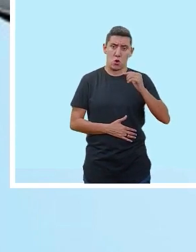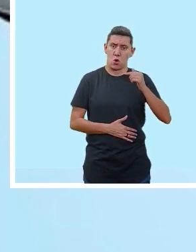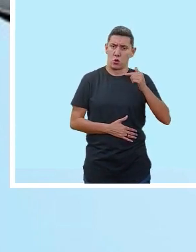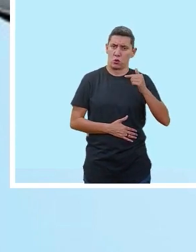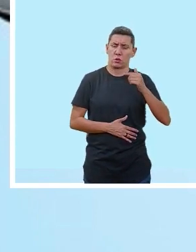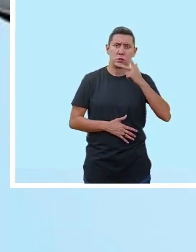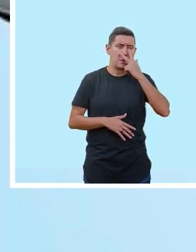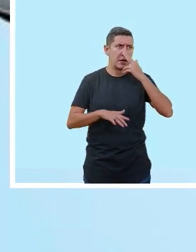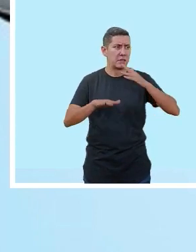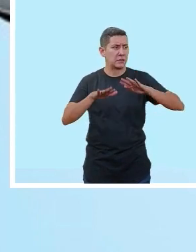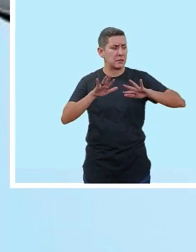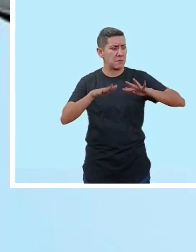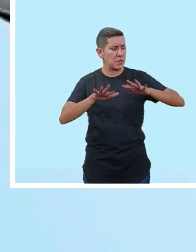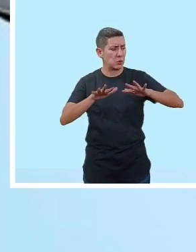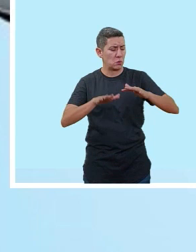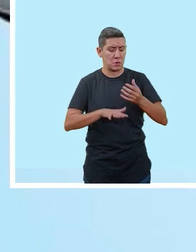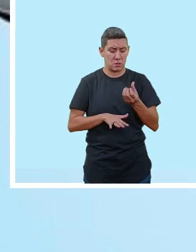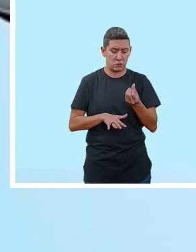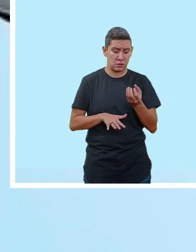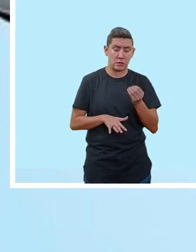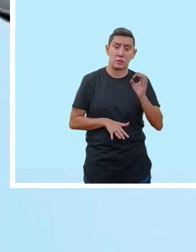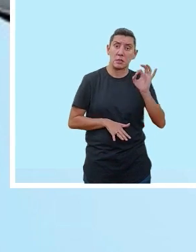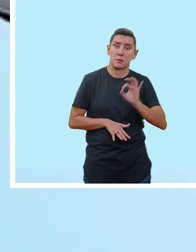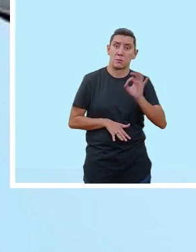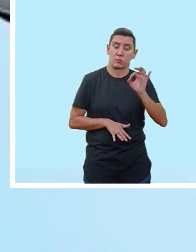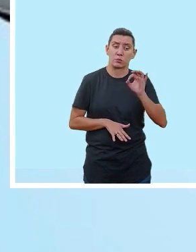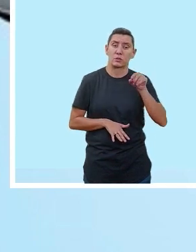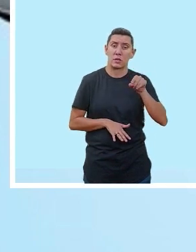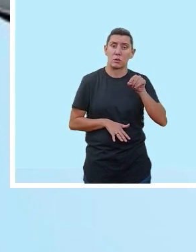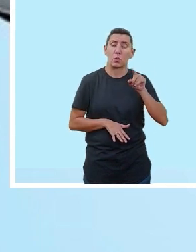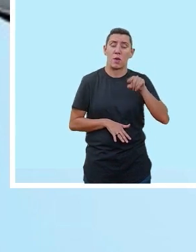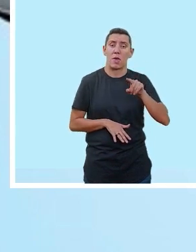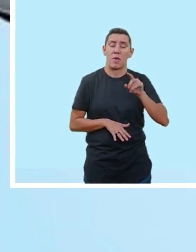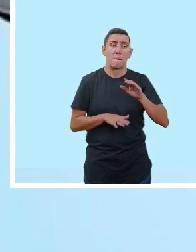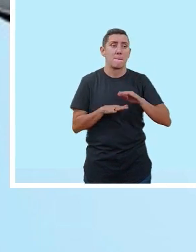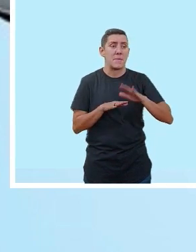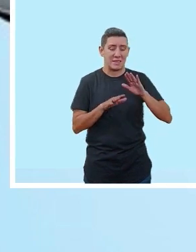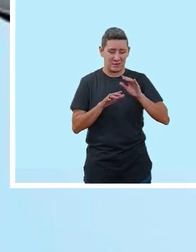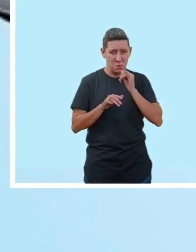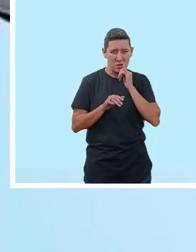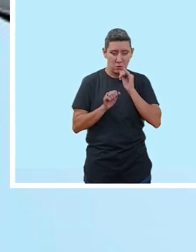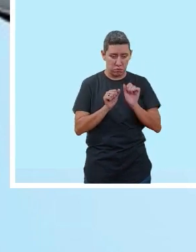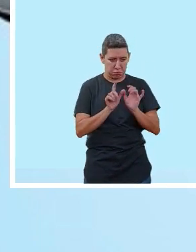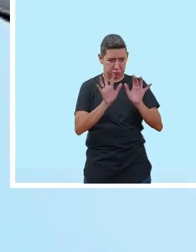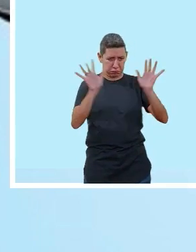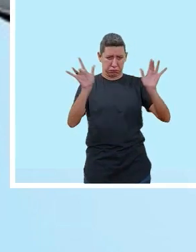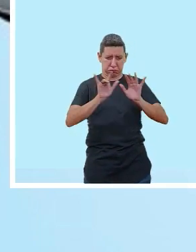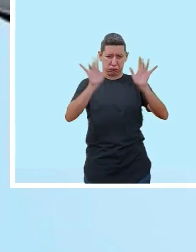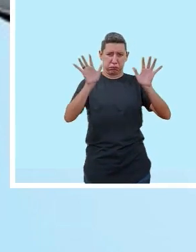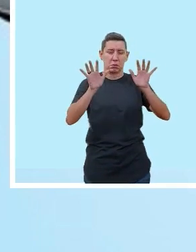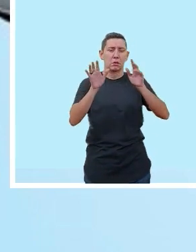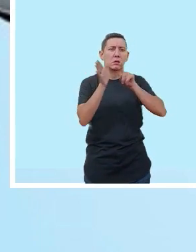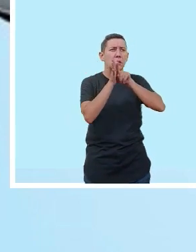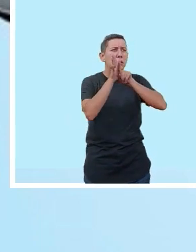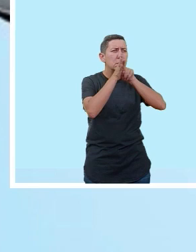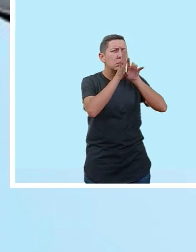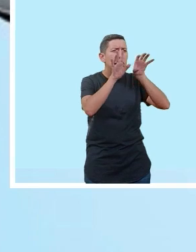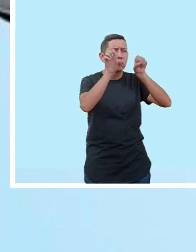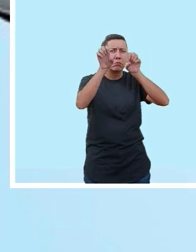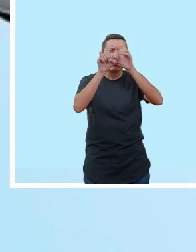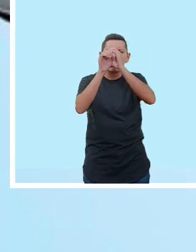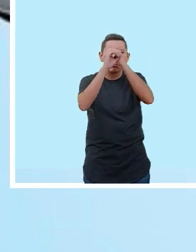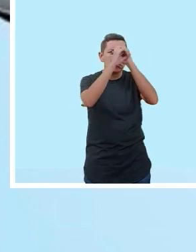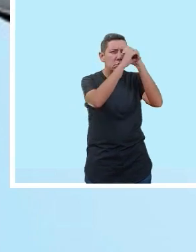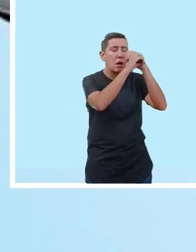de 60% das emissões, né? Então ele tem um peso muito grande quando nós estamos considerando a questão